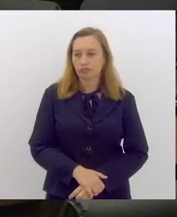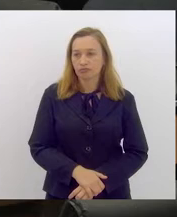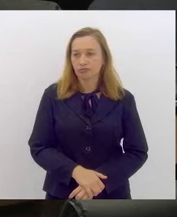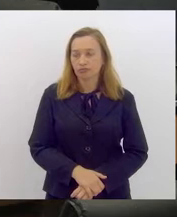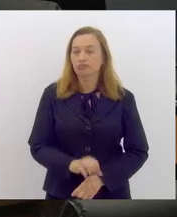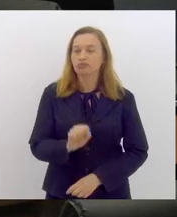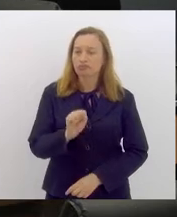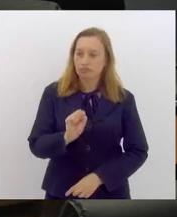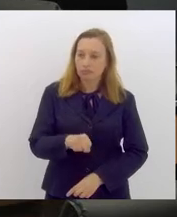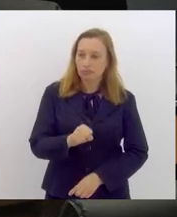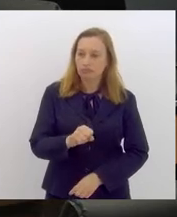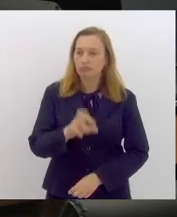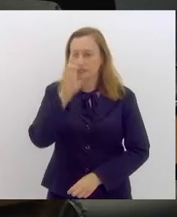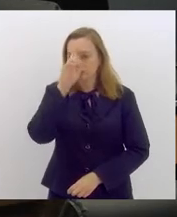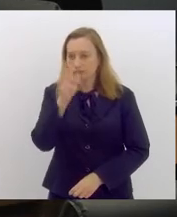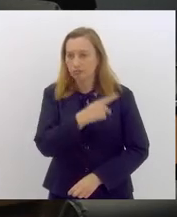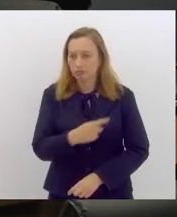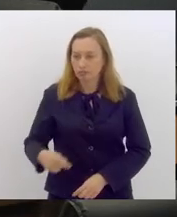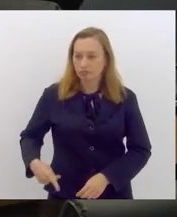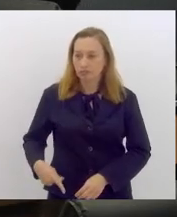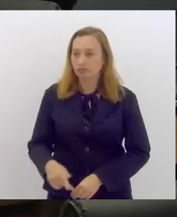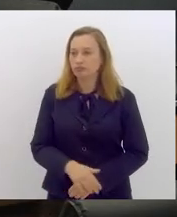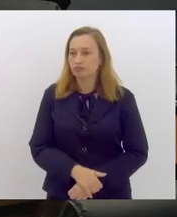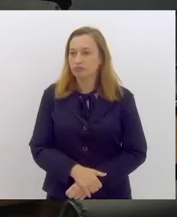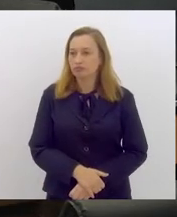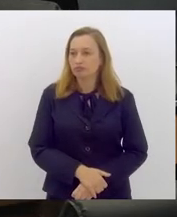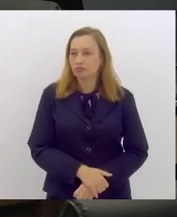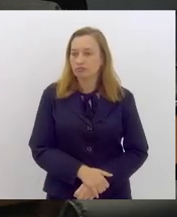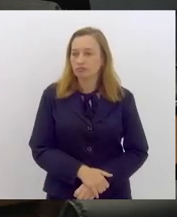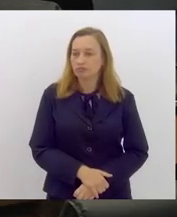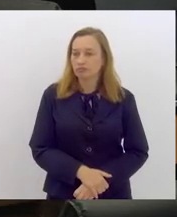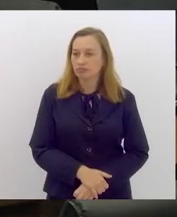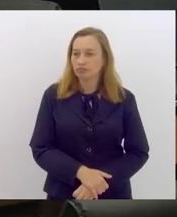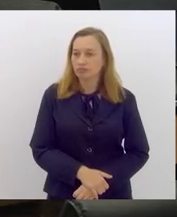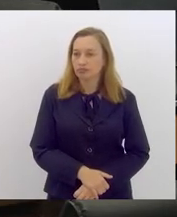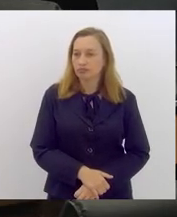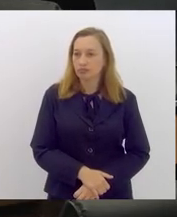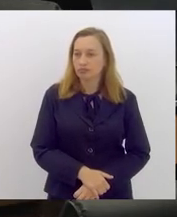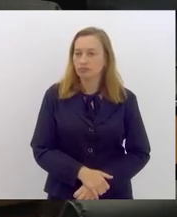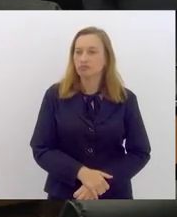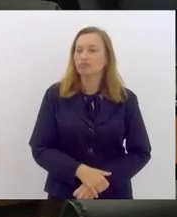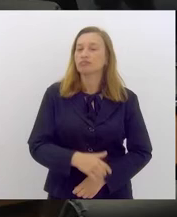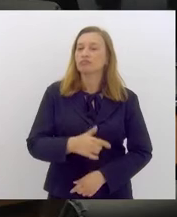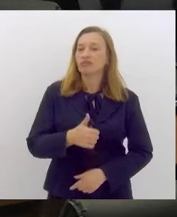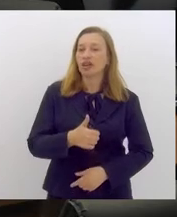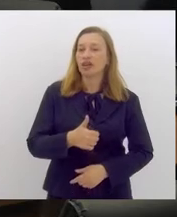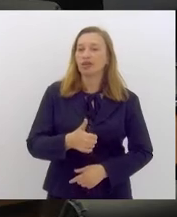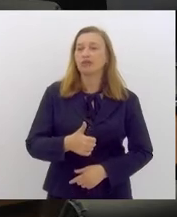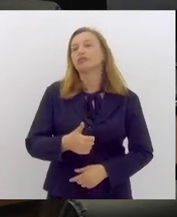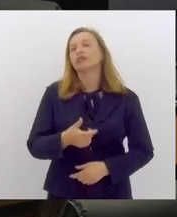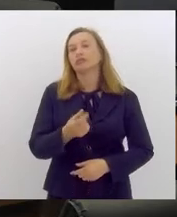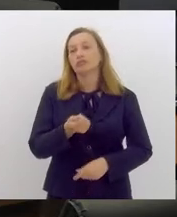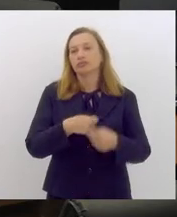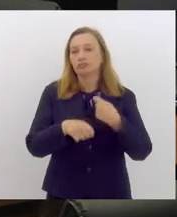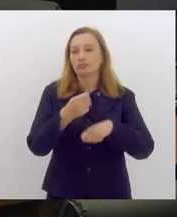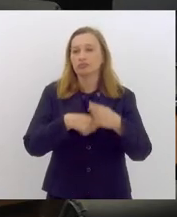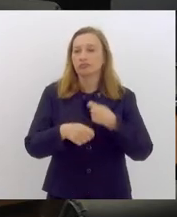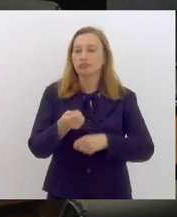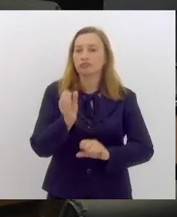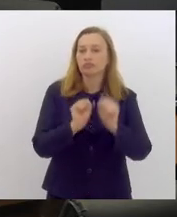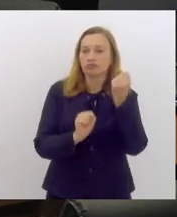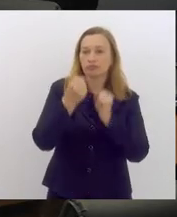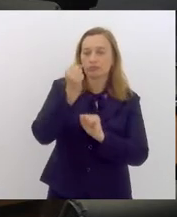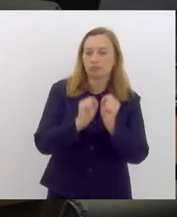Parecer favorável, presidente. Pela Comissão de Economia, Indústria e Comércio, deputado